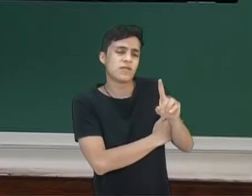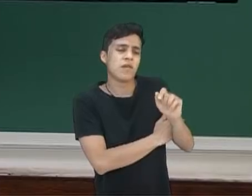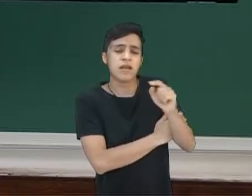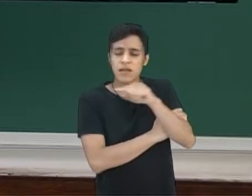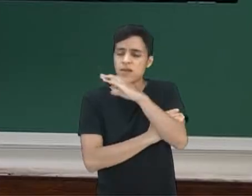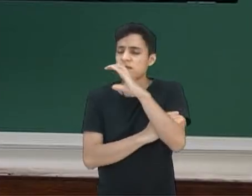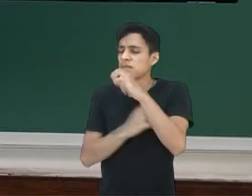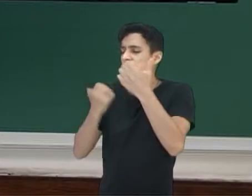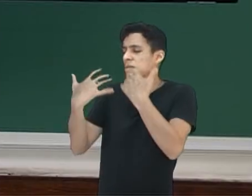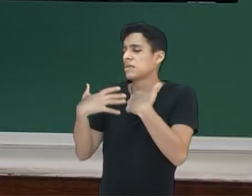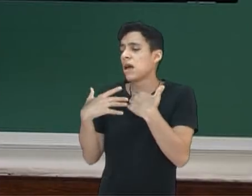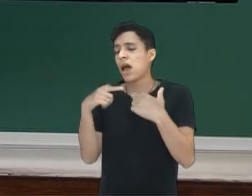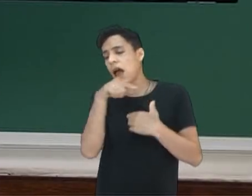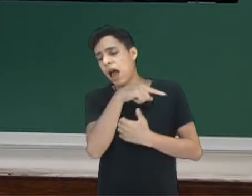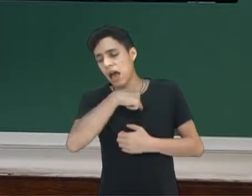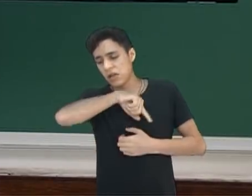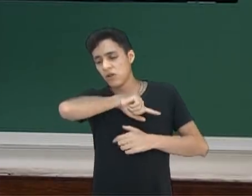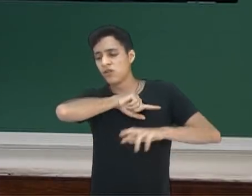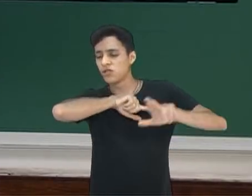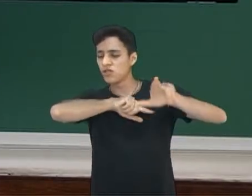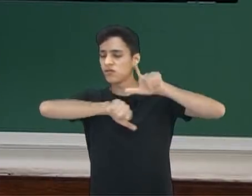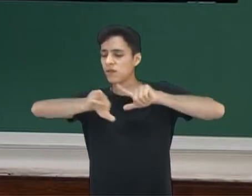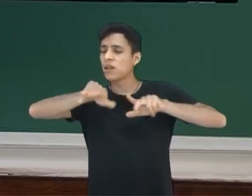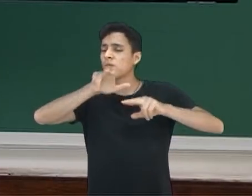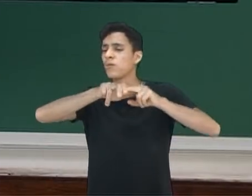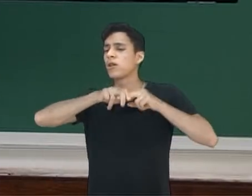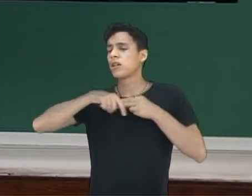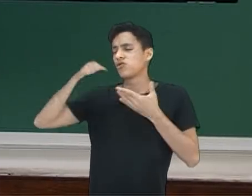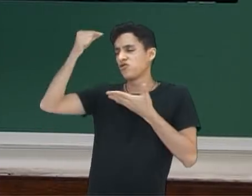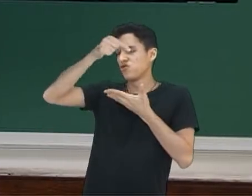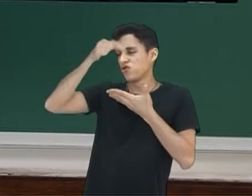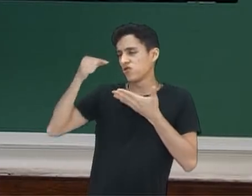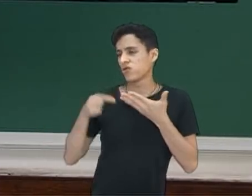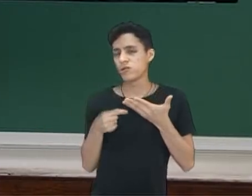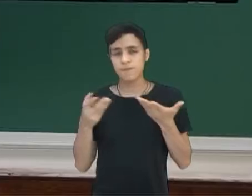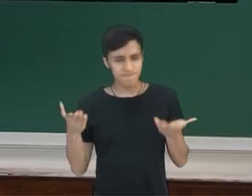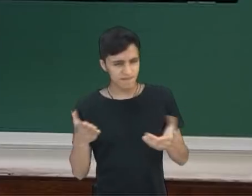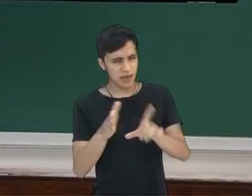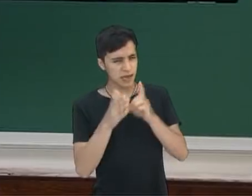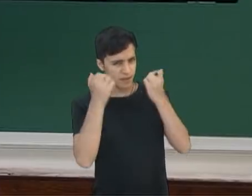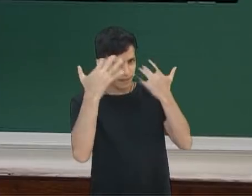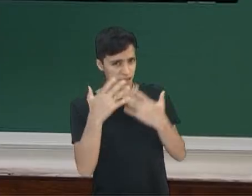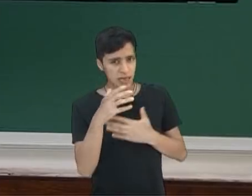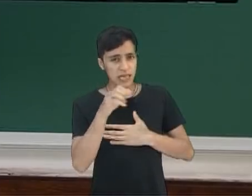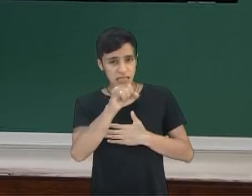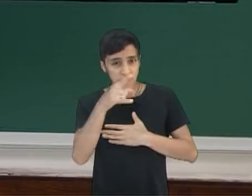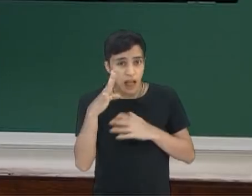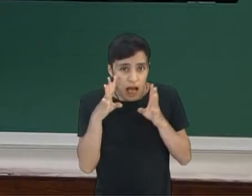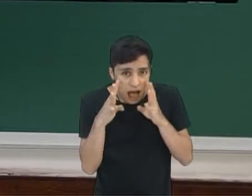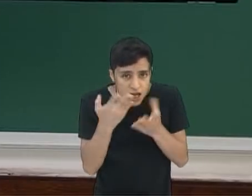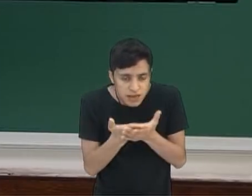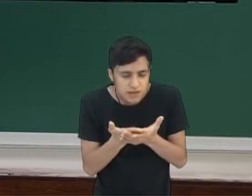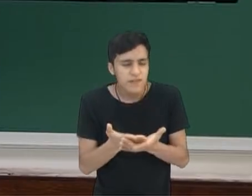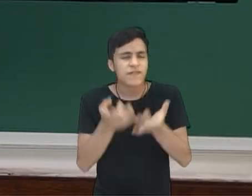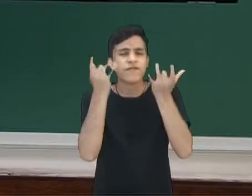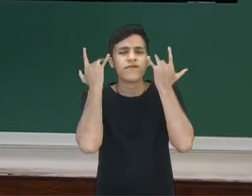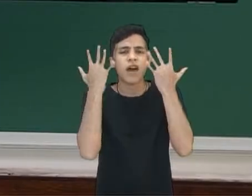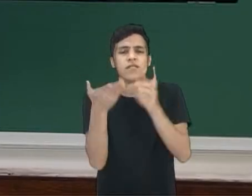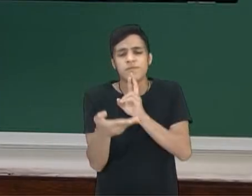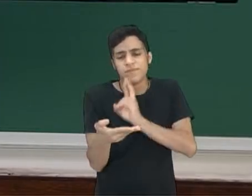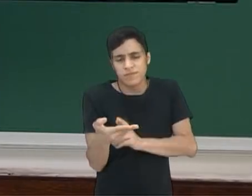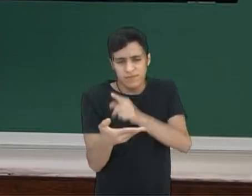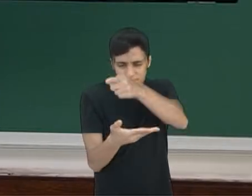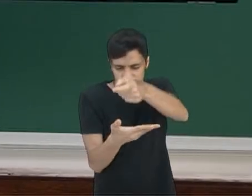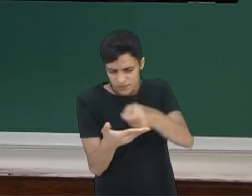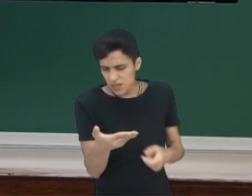que sejamos tão diferentes uns dos outros? A gente acabou de falar, né? Se você prestou atenção, tá bem tranquilo para responder.